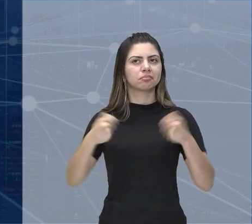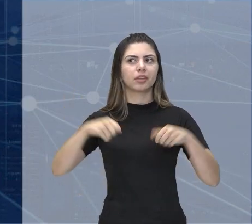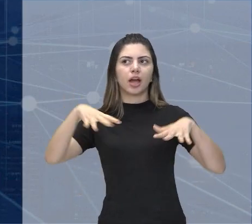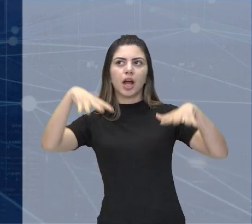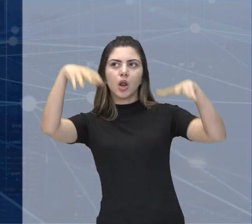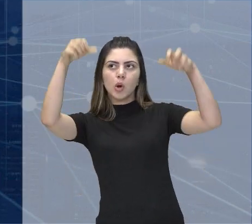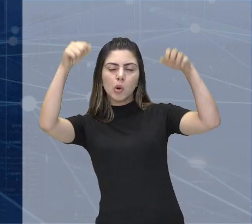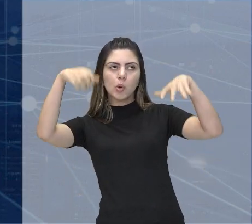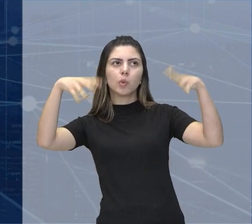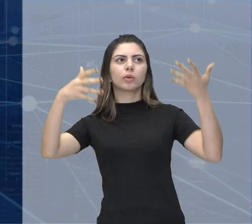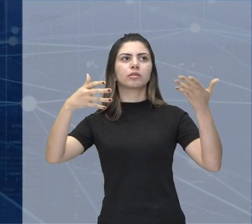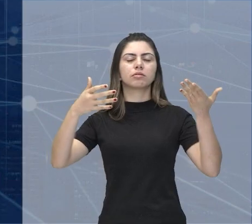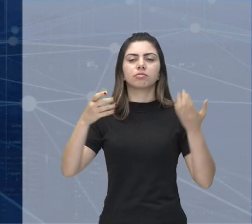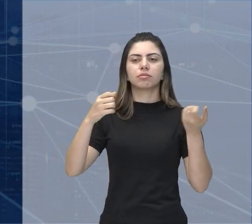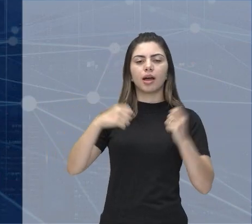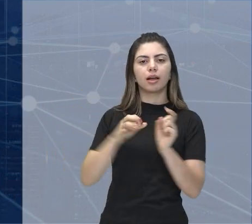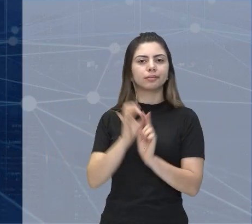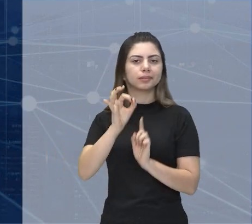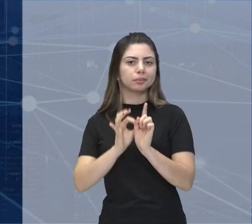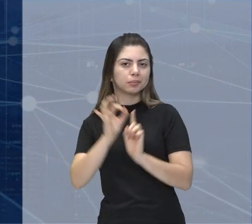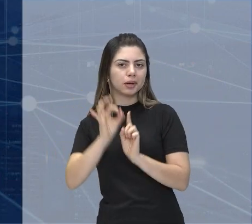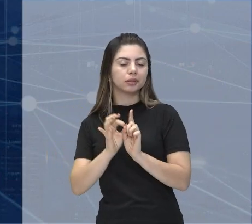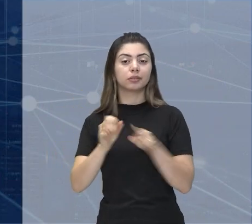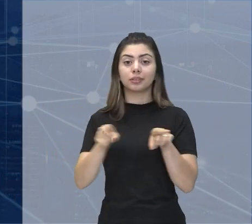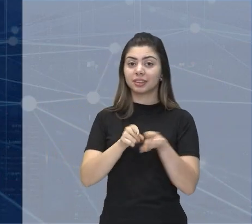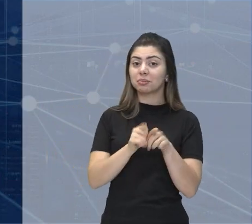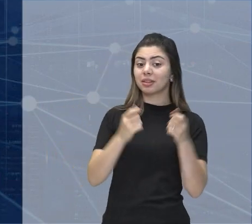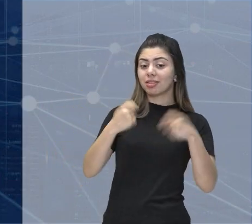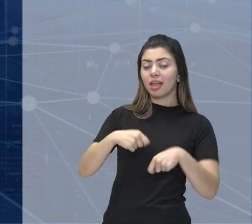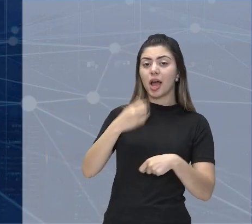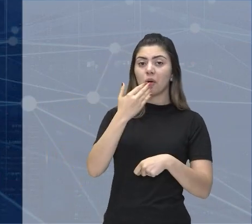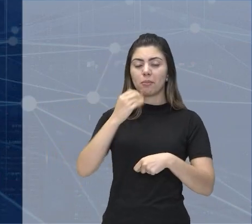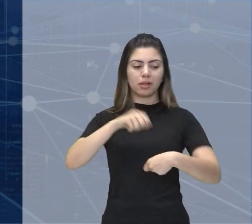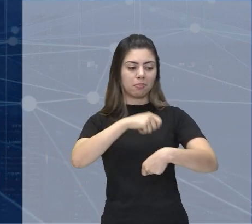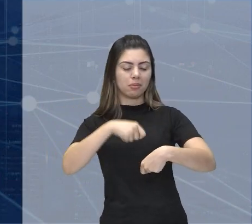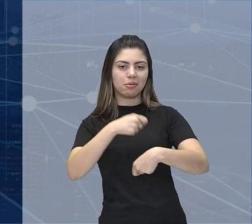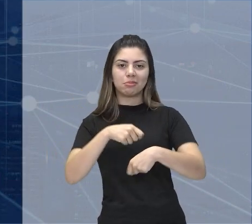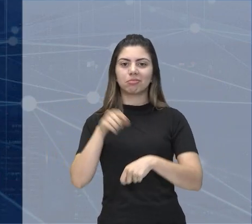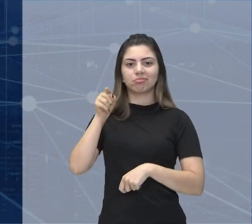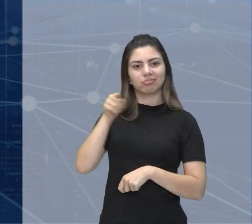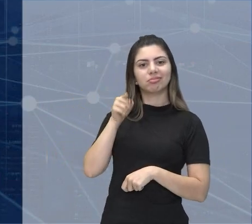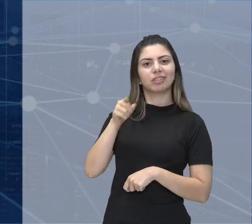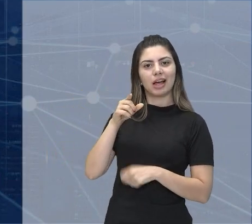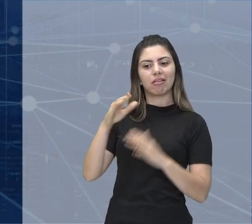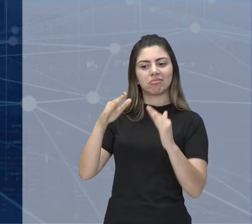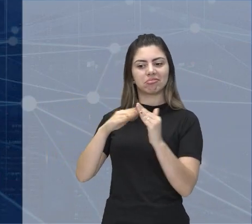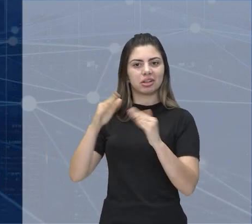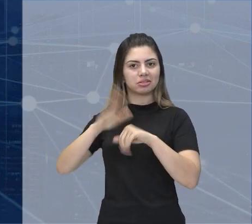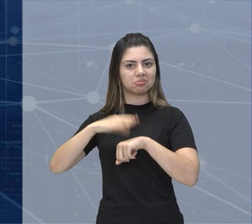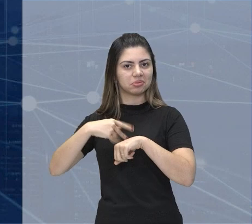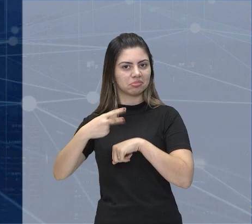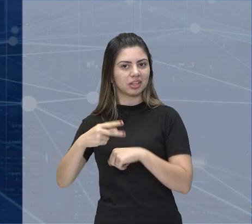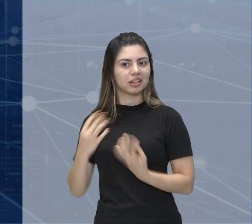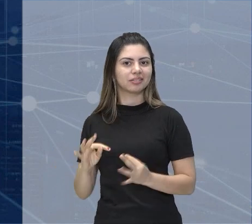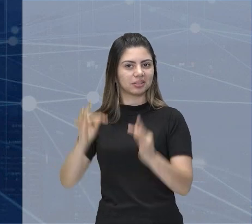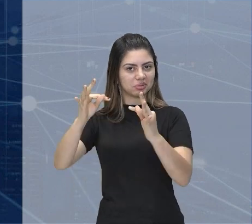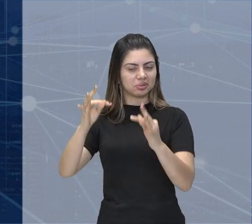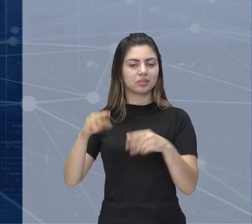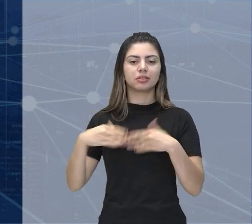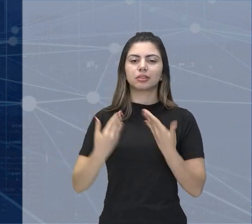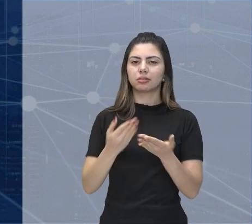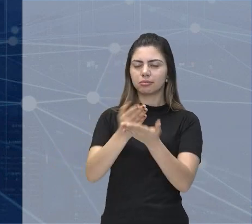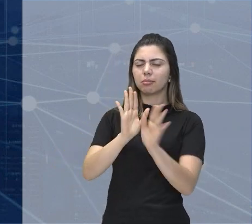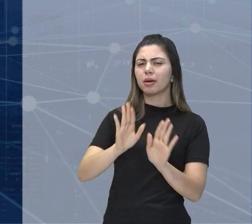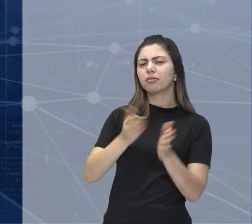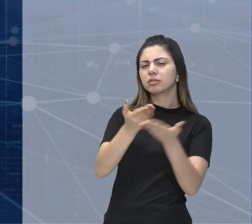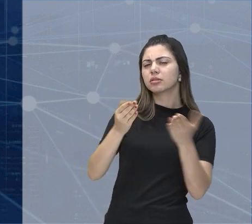até mesmo preparar as nossas refeições. Então, tudo que eu queria que vocês observassem aqui é o uso do